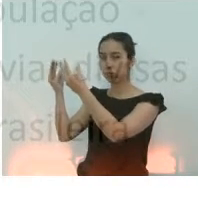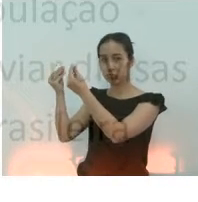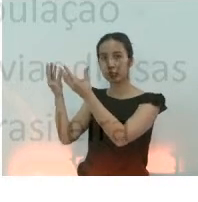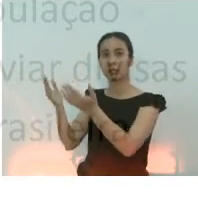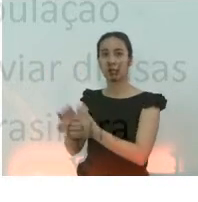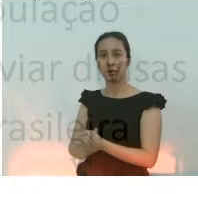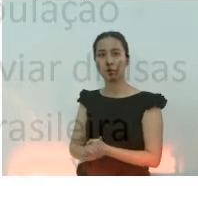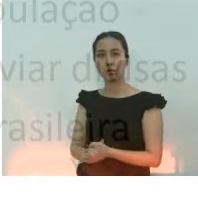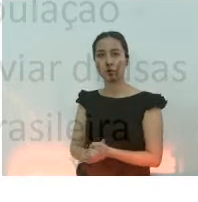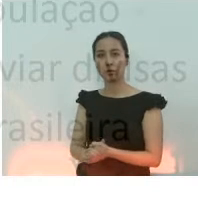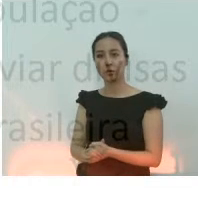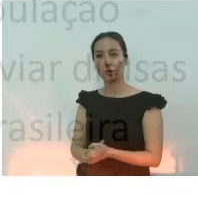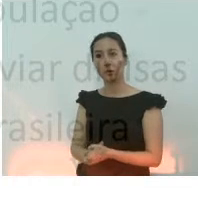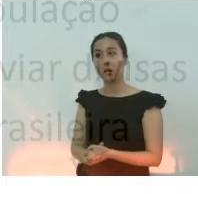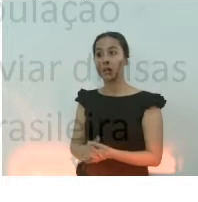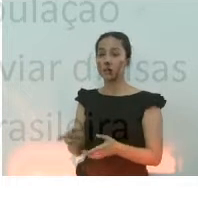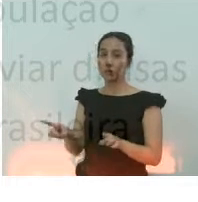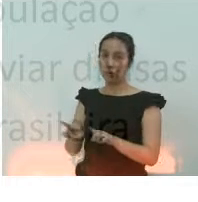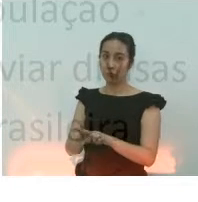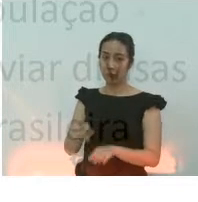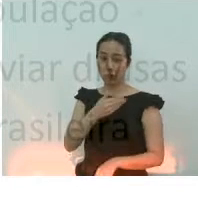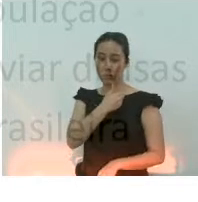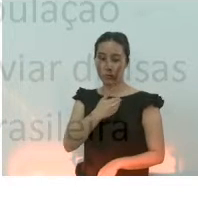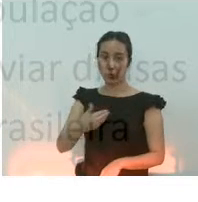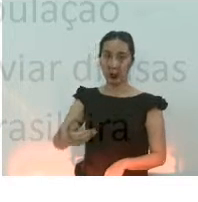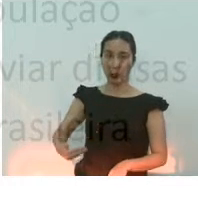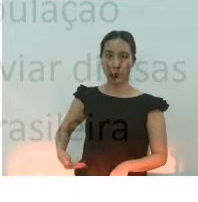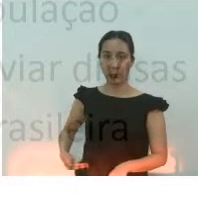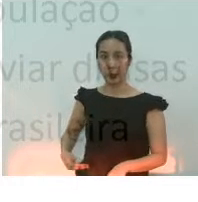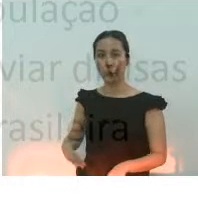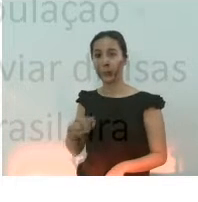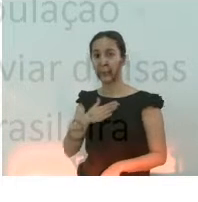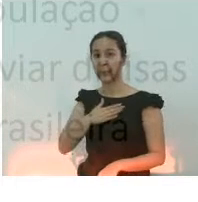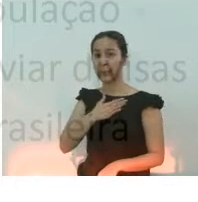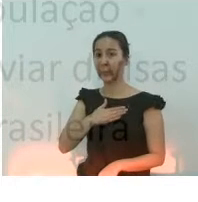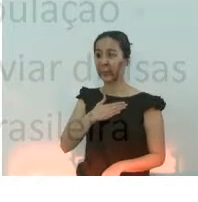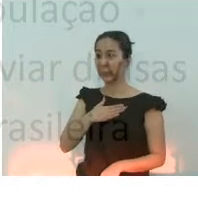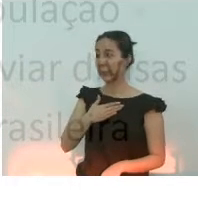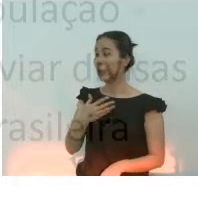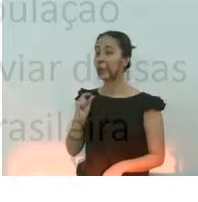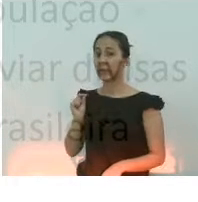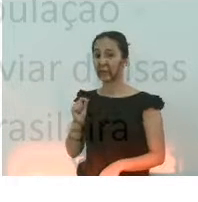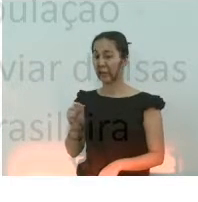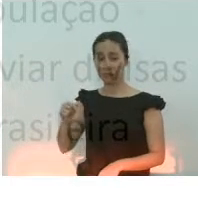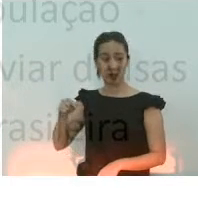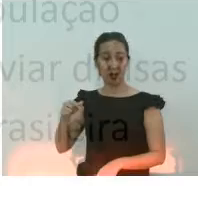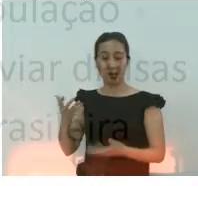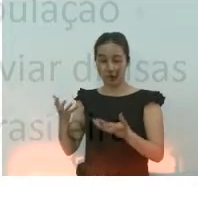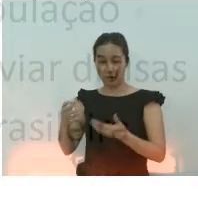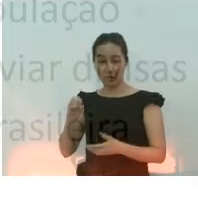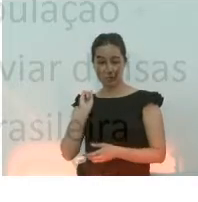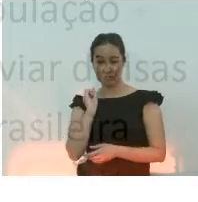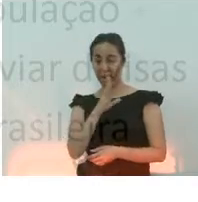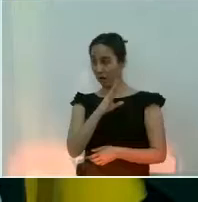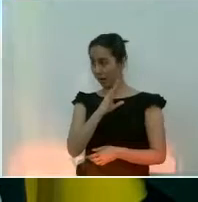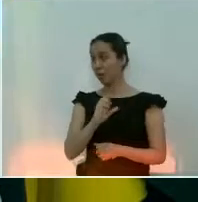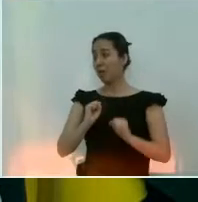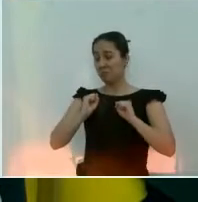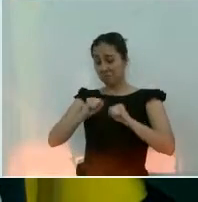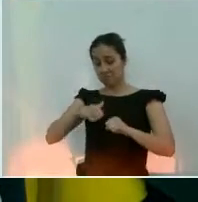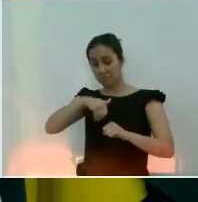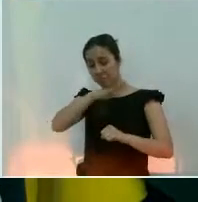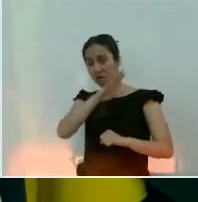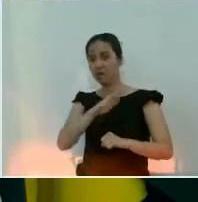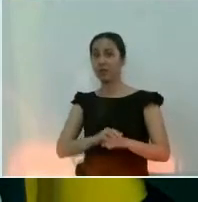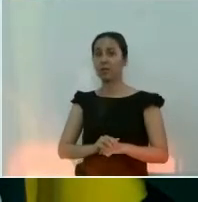fome do outro lado o governo italiano começou a gostar da idéia de exportar italiano e começou a gostar mais ainda depois que os